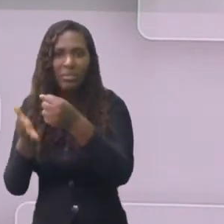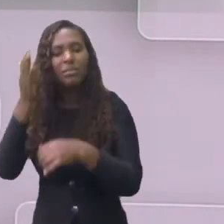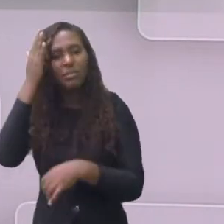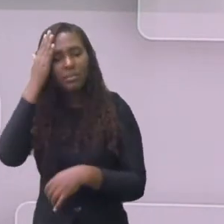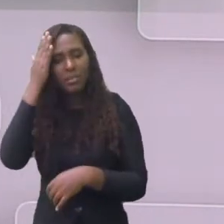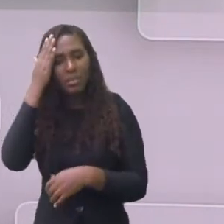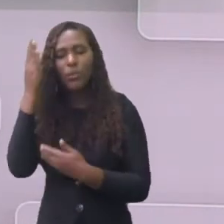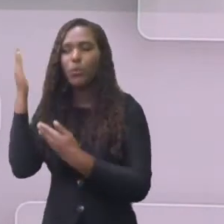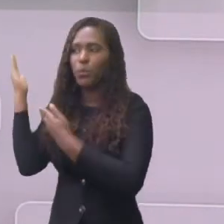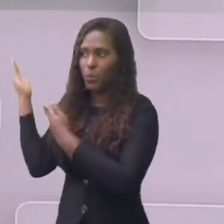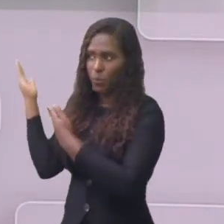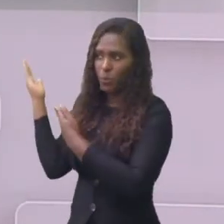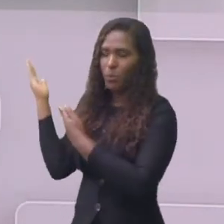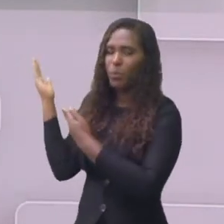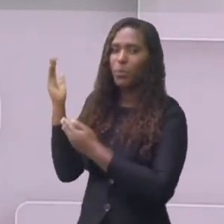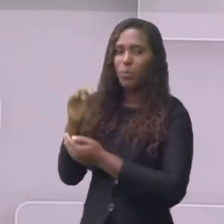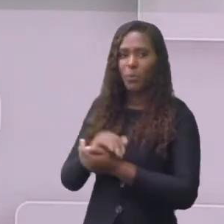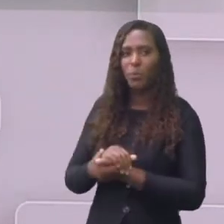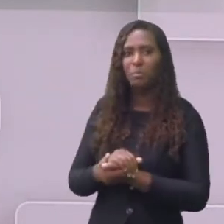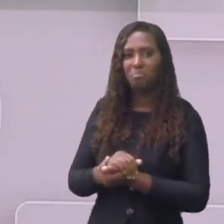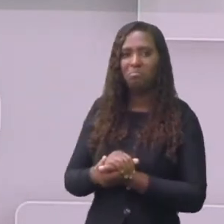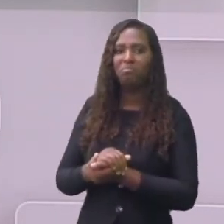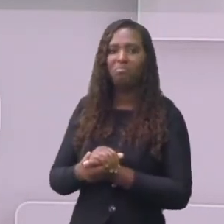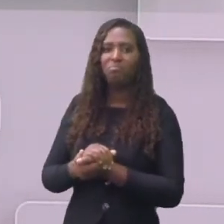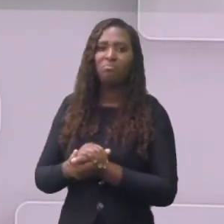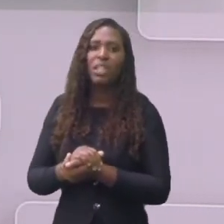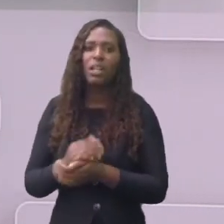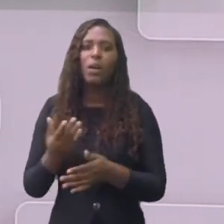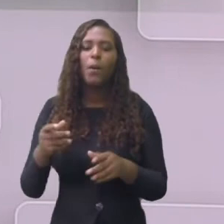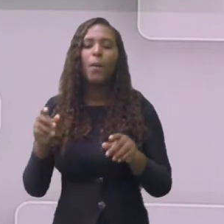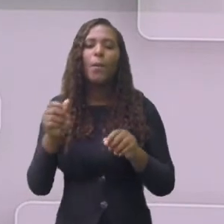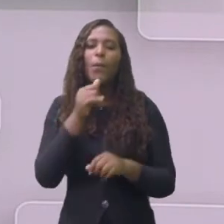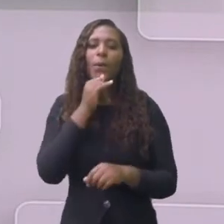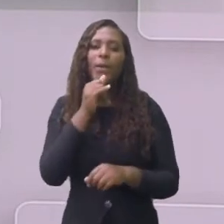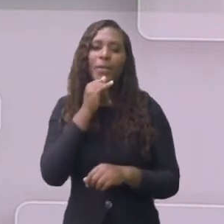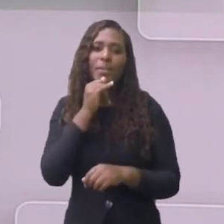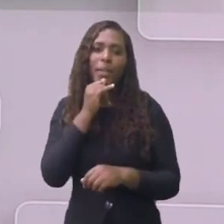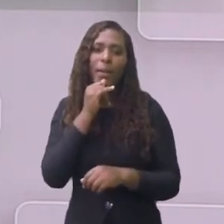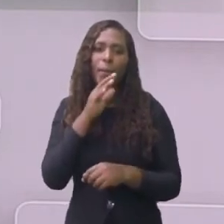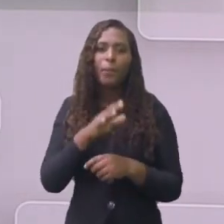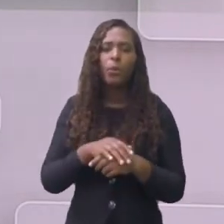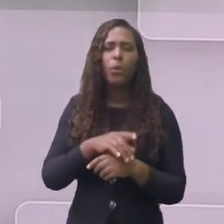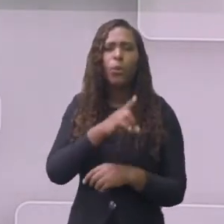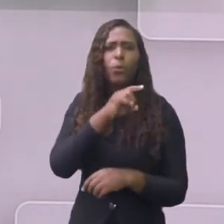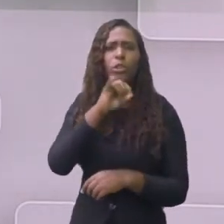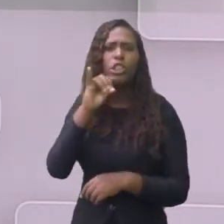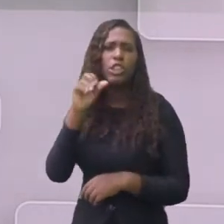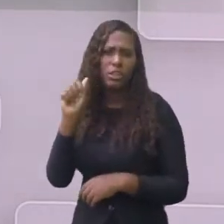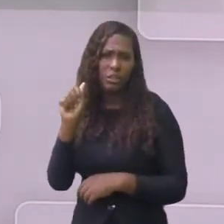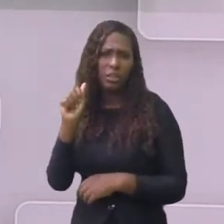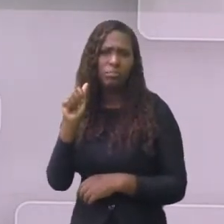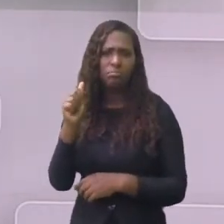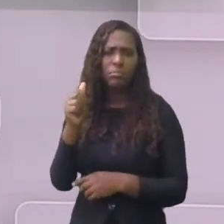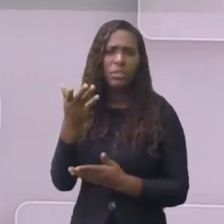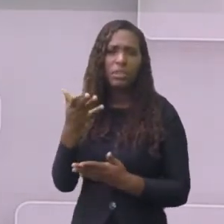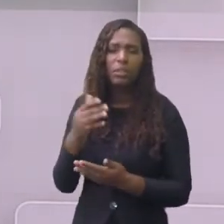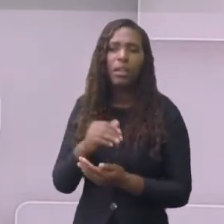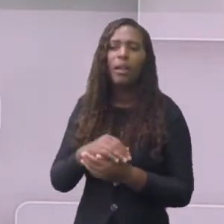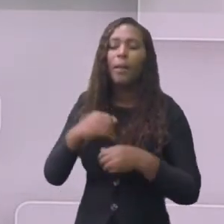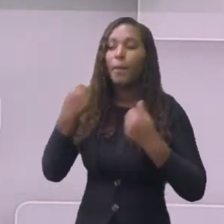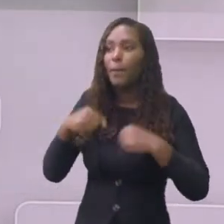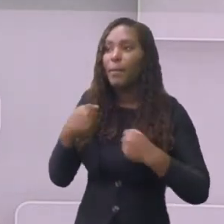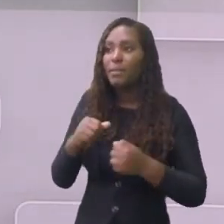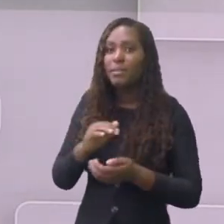na data. Todas as vezes que a gente for escrever a data, que é o nosso último exemplo, a gente tem aí o local, que é a